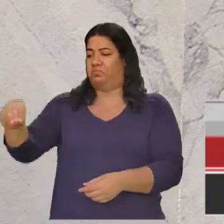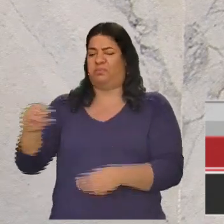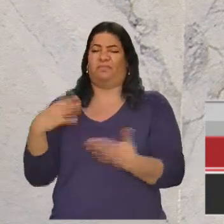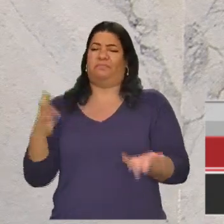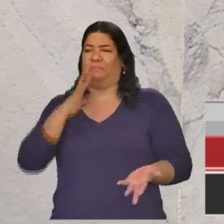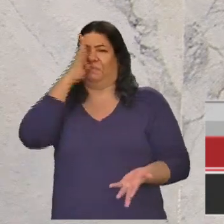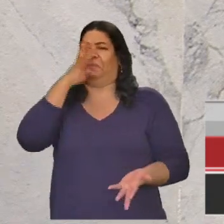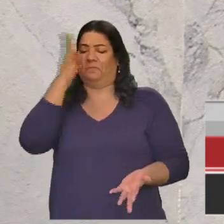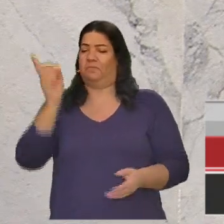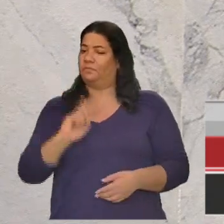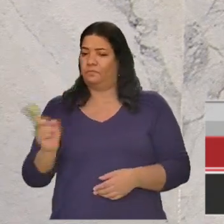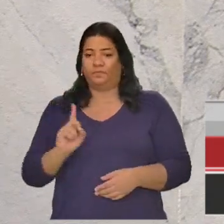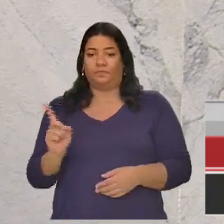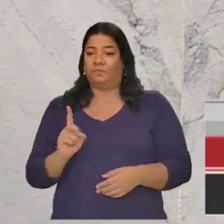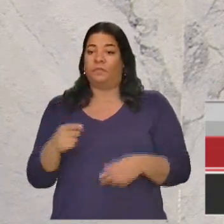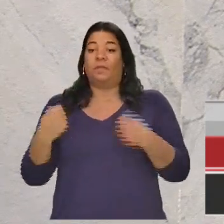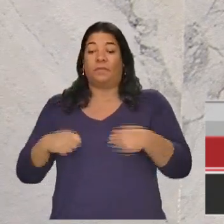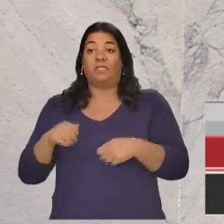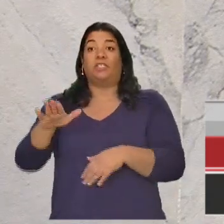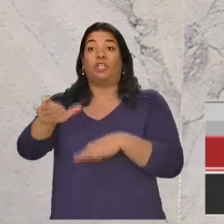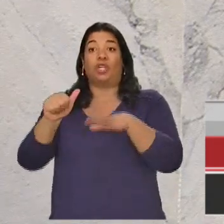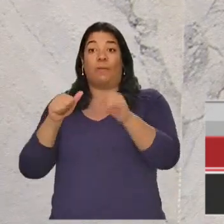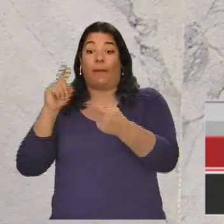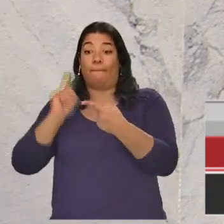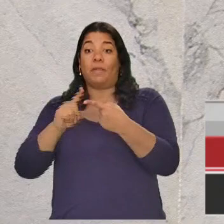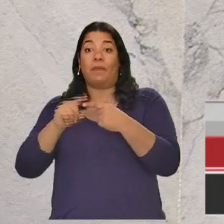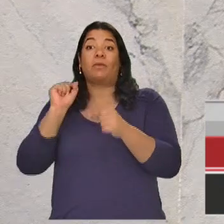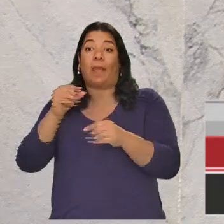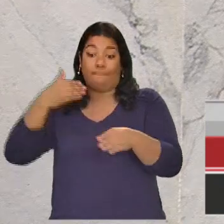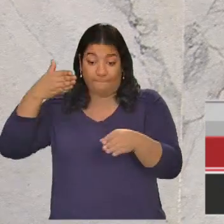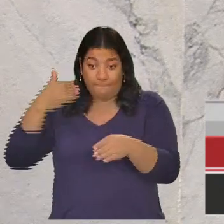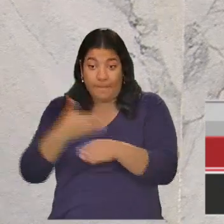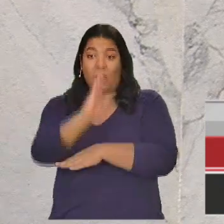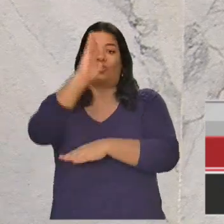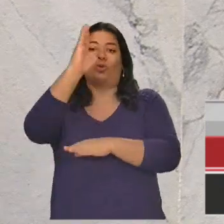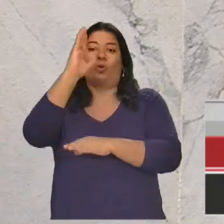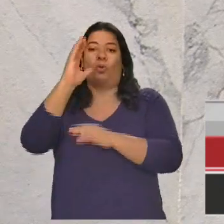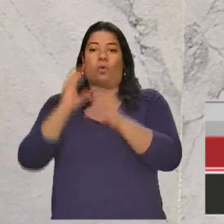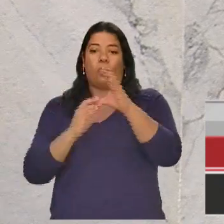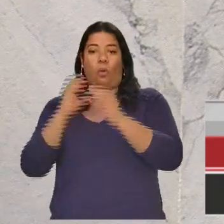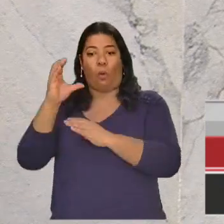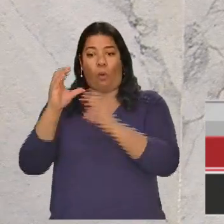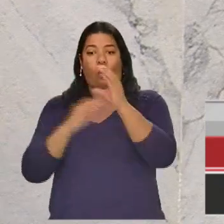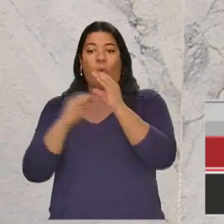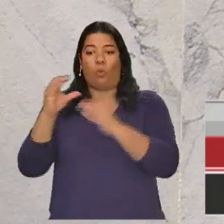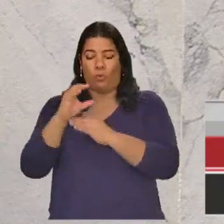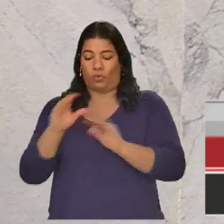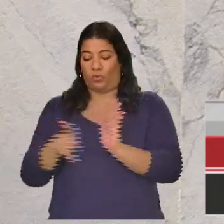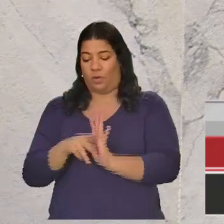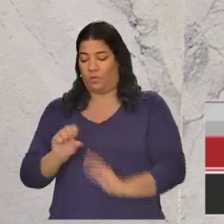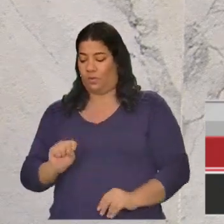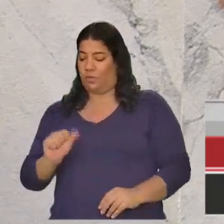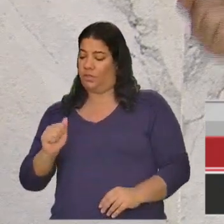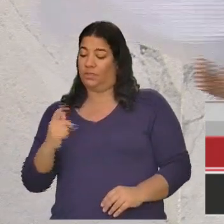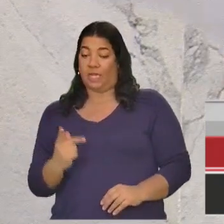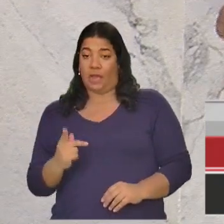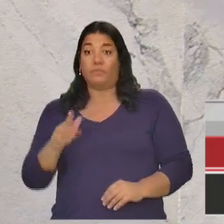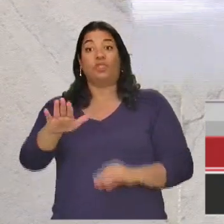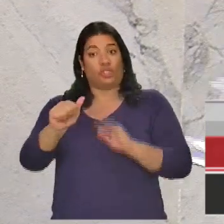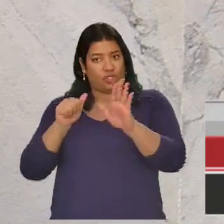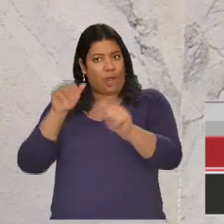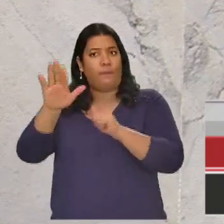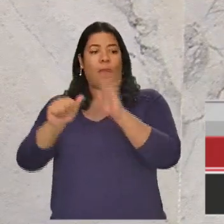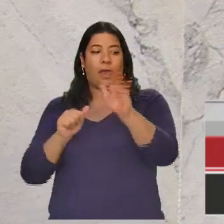isso é fundamental chamada dos aprovados nos concursos realizados pela sap a sap não está chamando